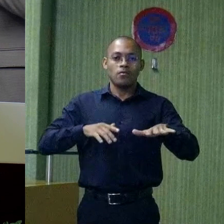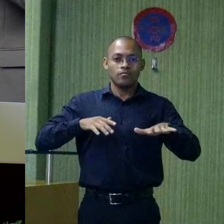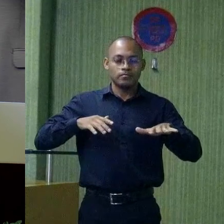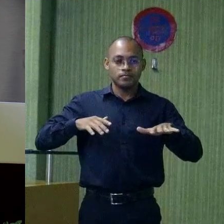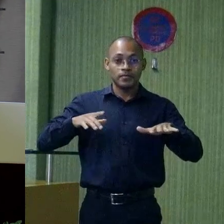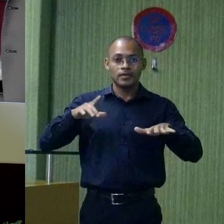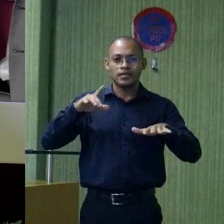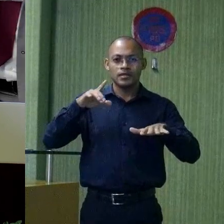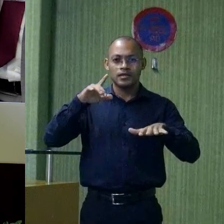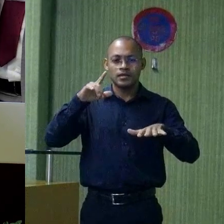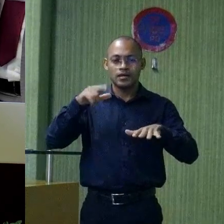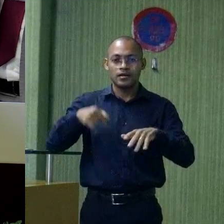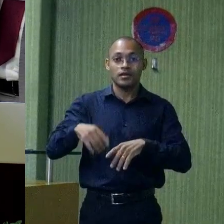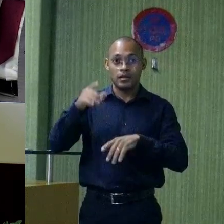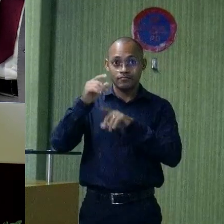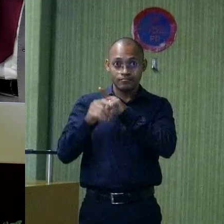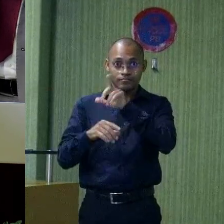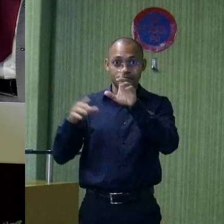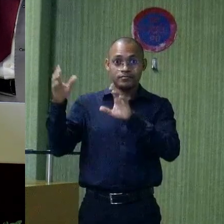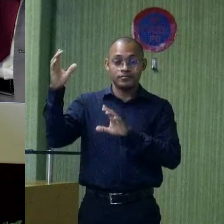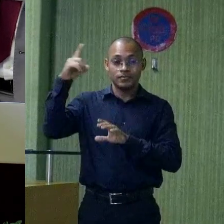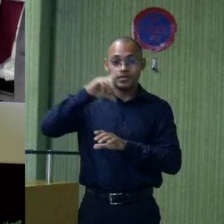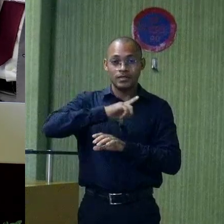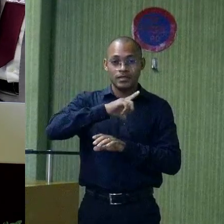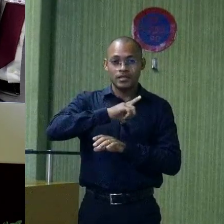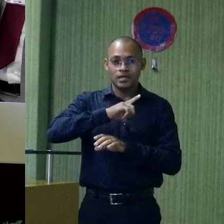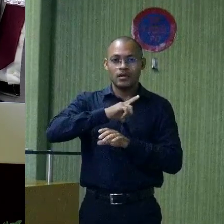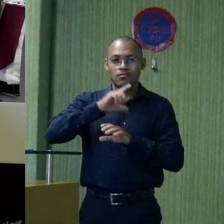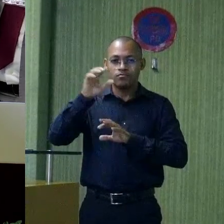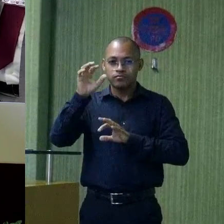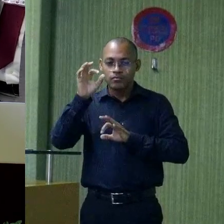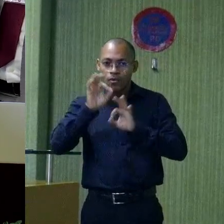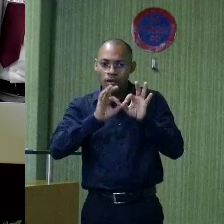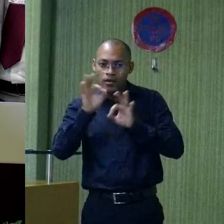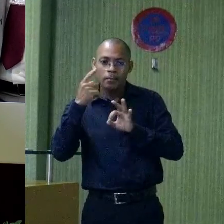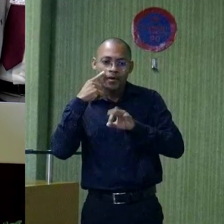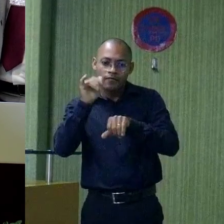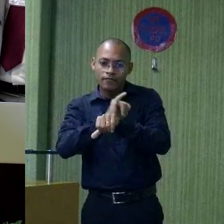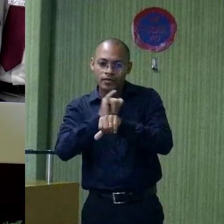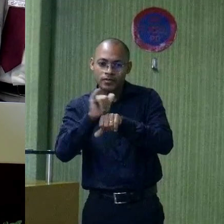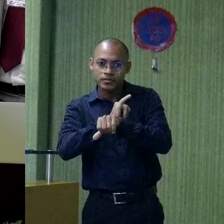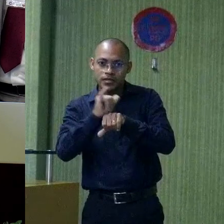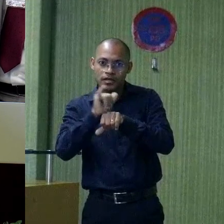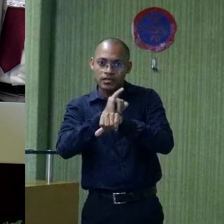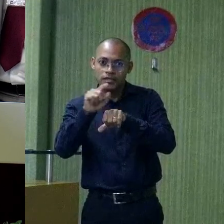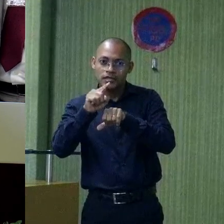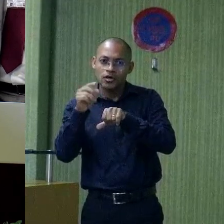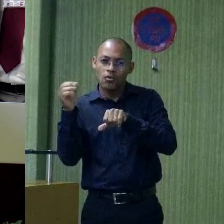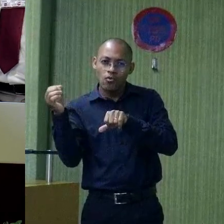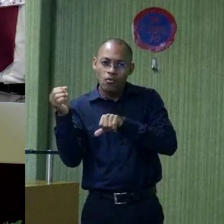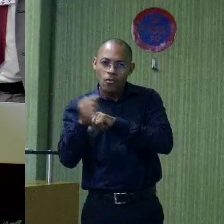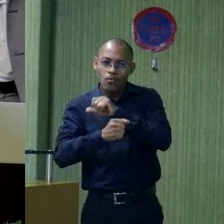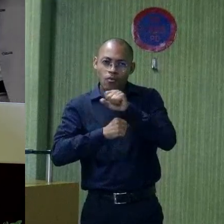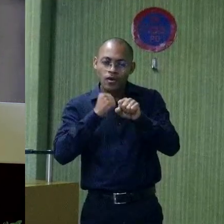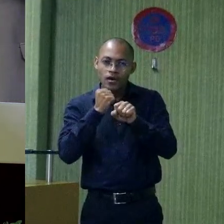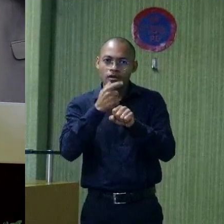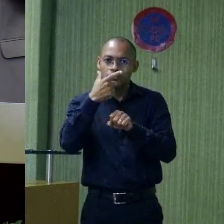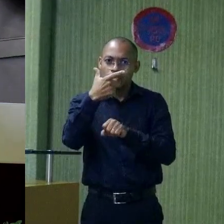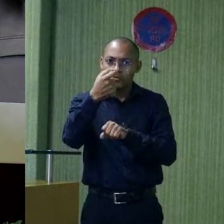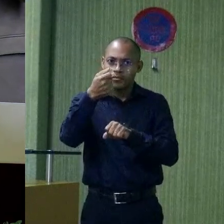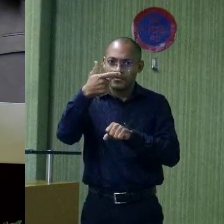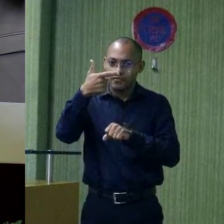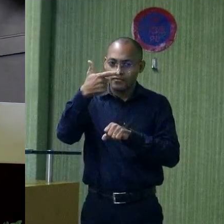pnd pne para até 2028 Tomara que não tomara que não mas eu vi ela uma entrevista